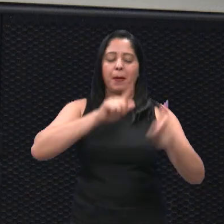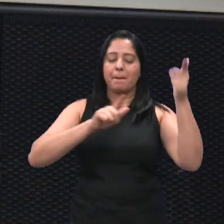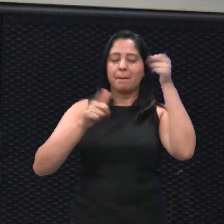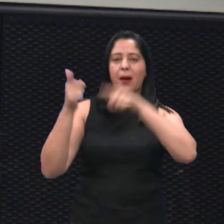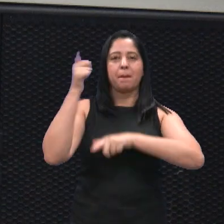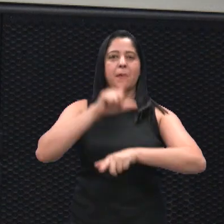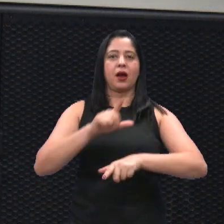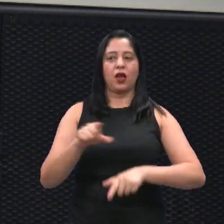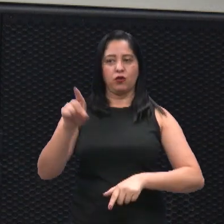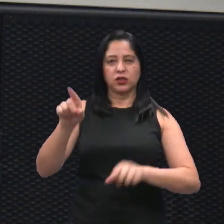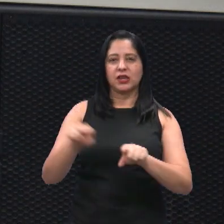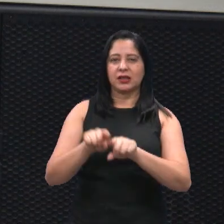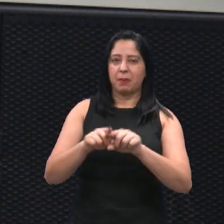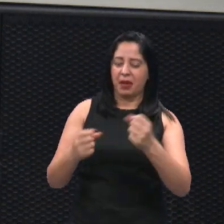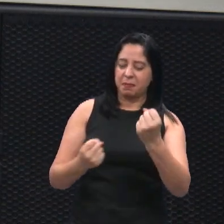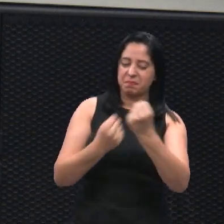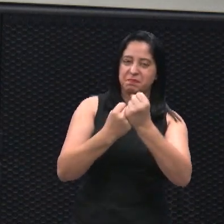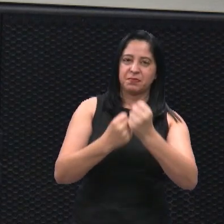sua marca e o seu nome.